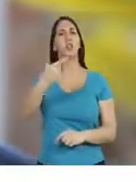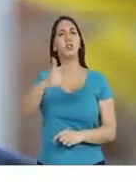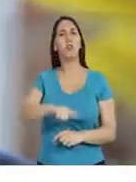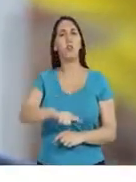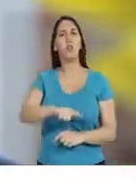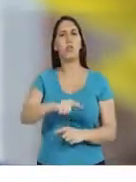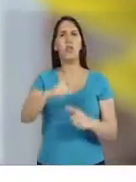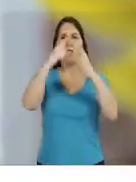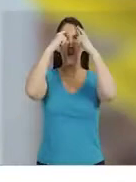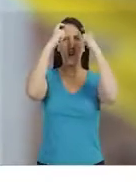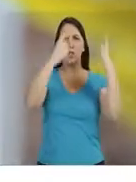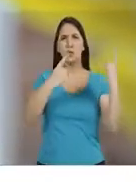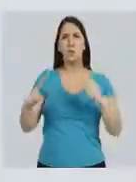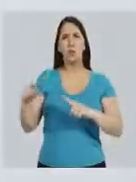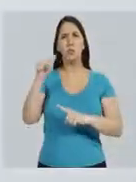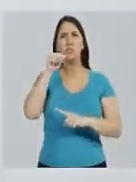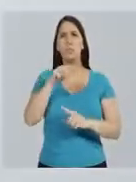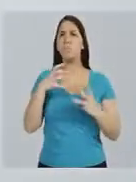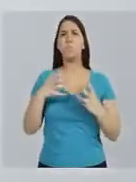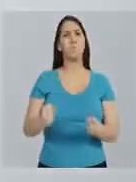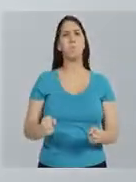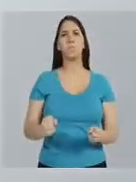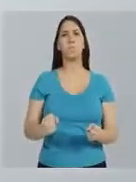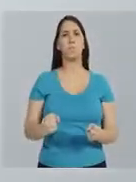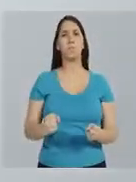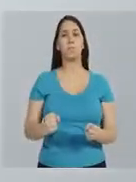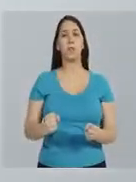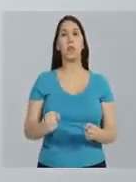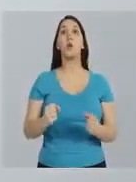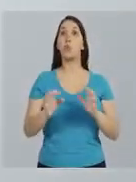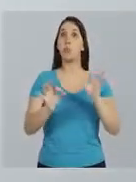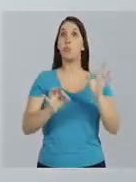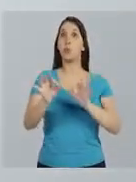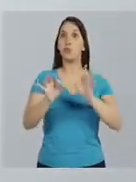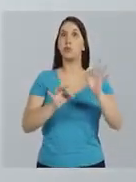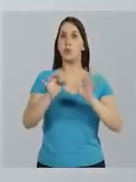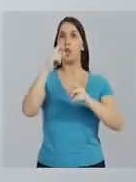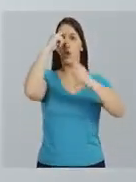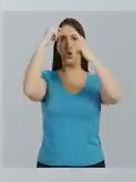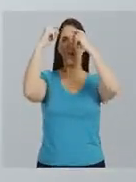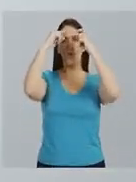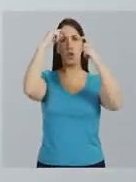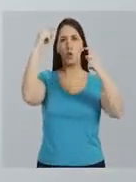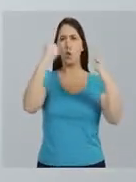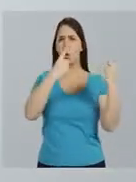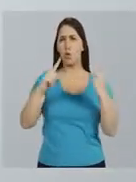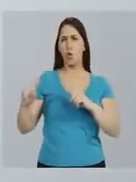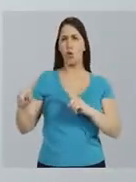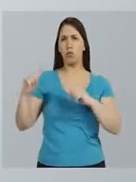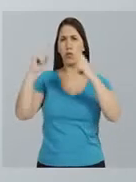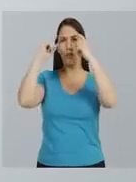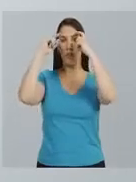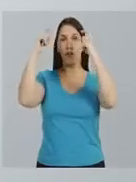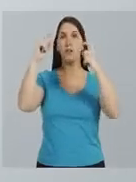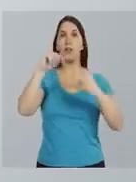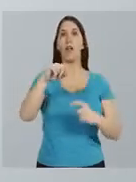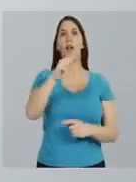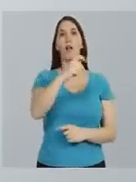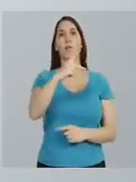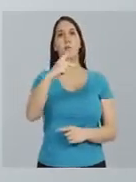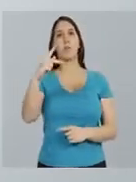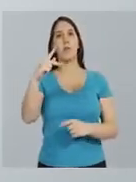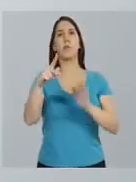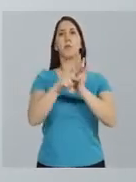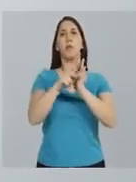zero na violência contra as mulheres. E um dos projetos inovadores para combater essa violência é o aplicativo da mulher. E como